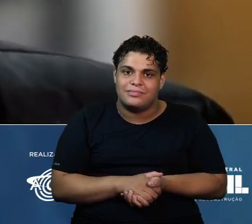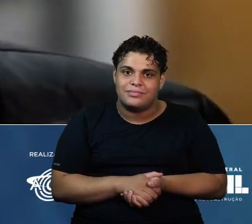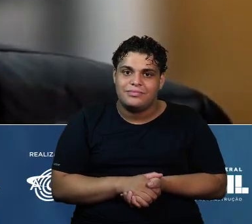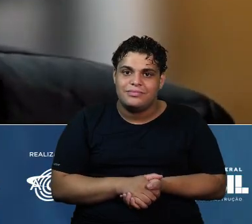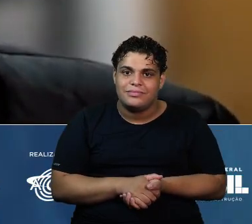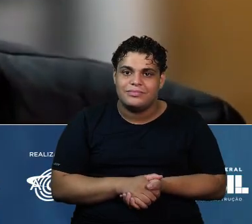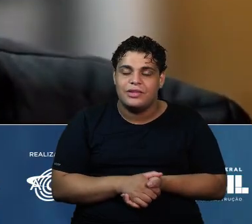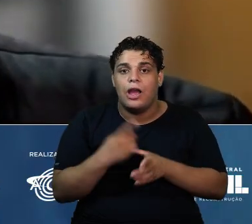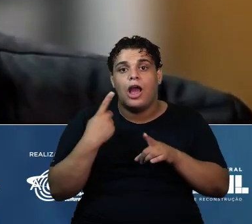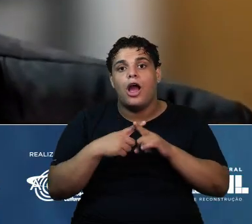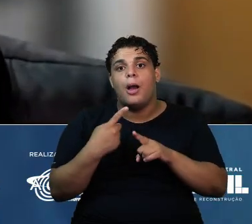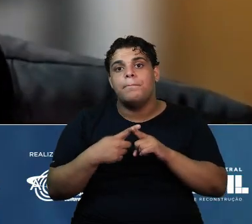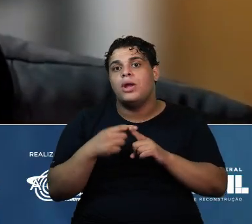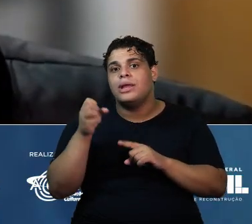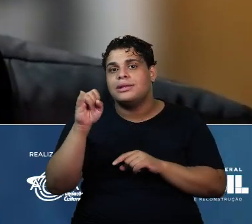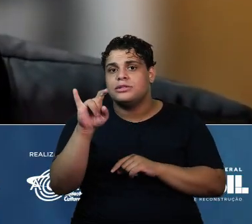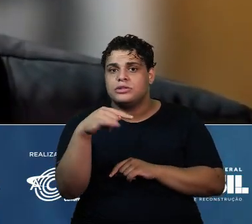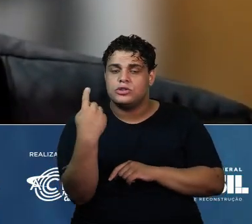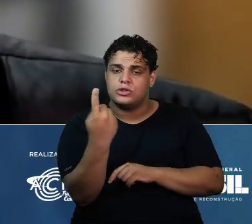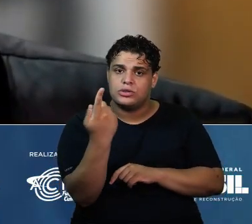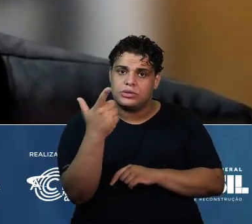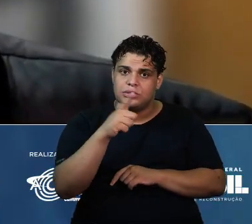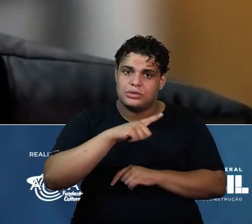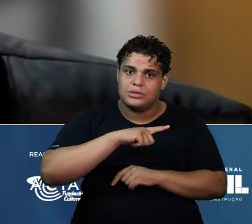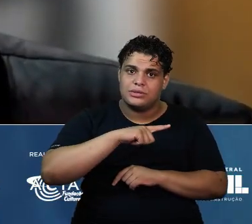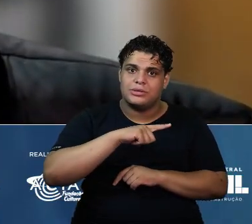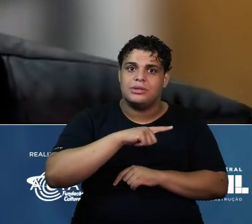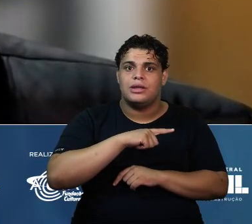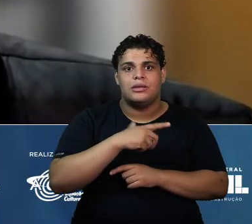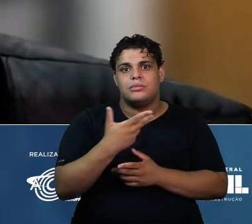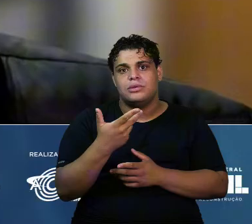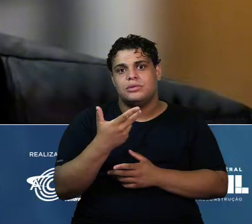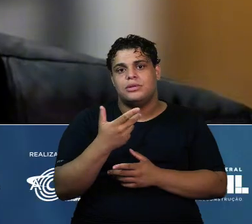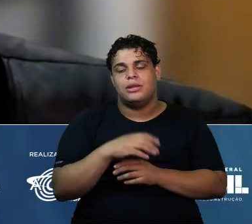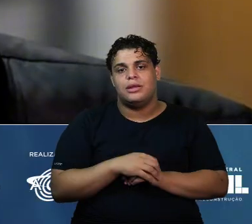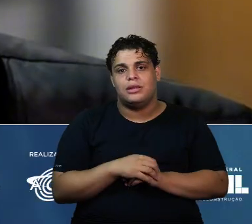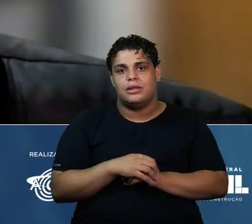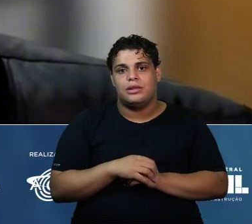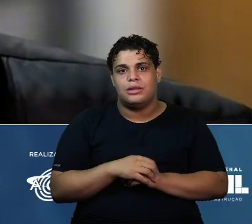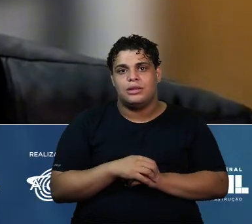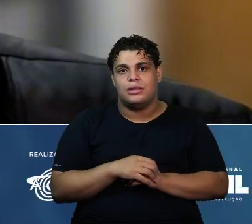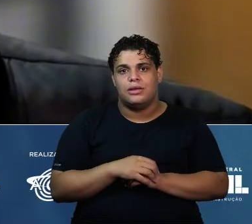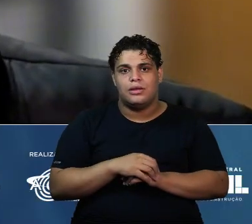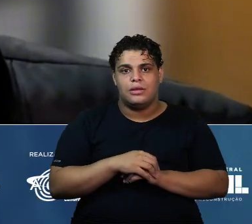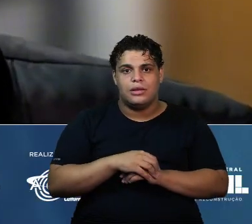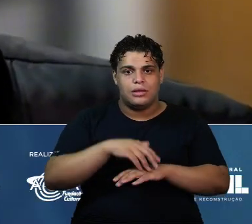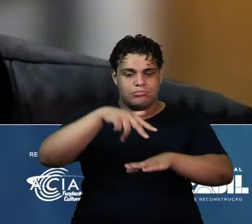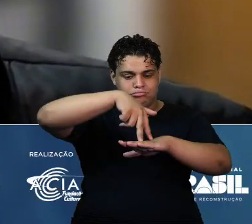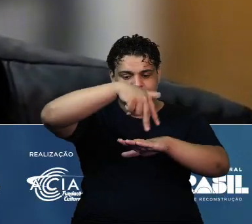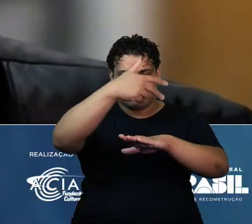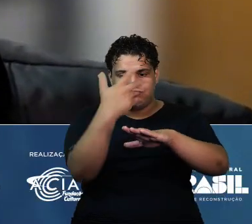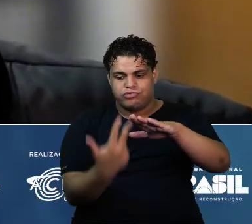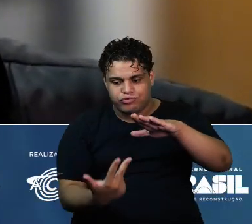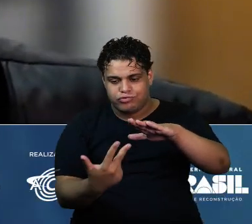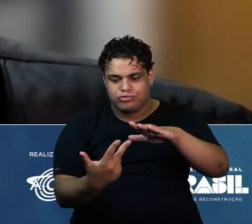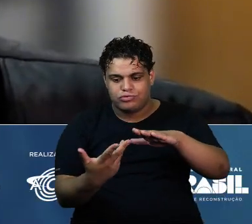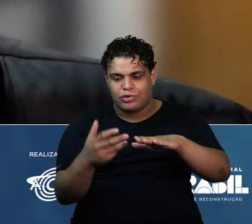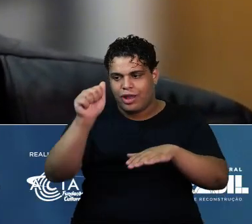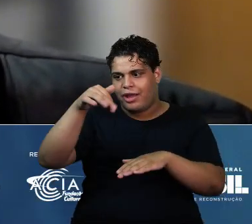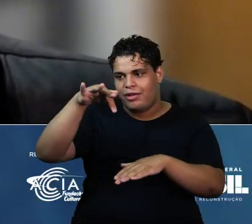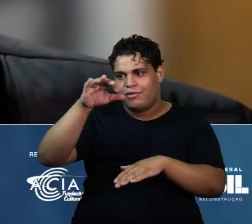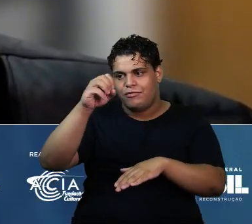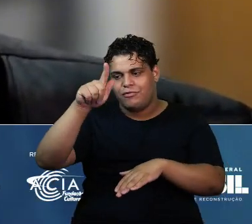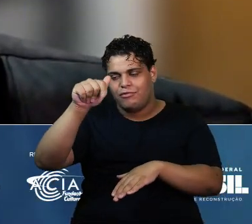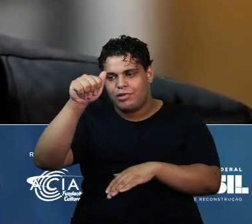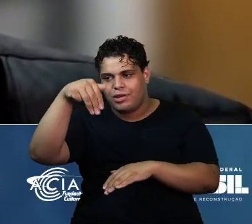porque quando a gente tem um afogamento, ele afeta não só a pessoa, mas afeta todo o entorno, a família,